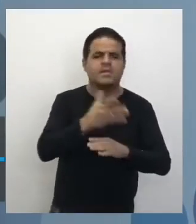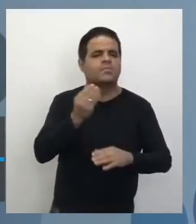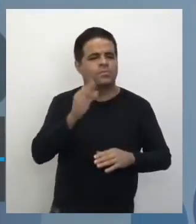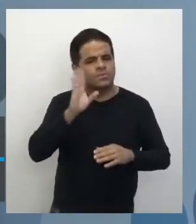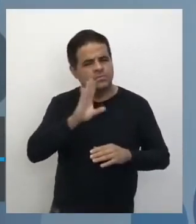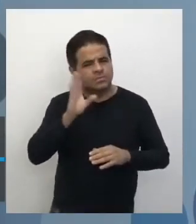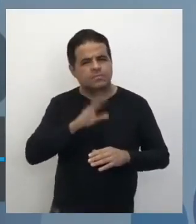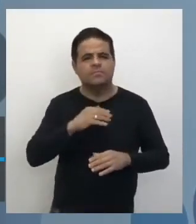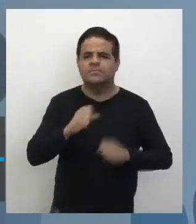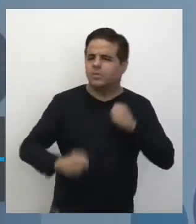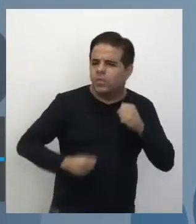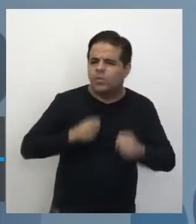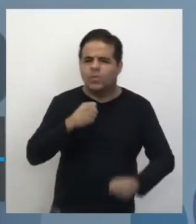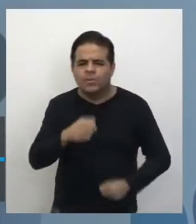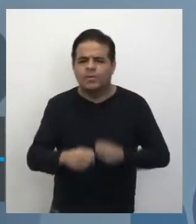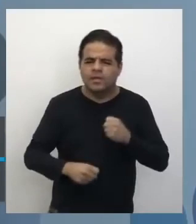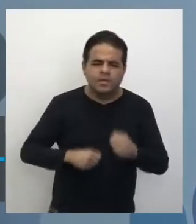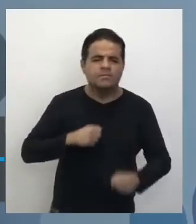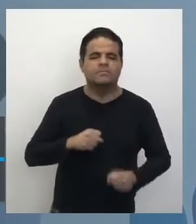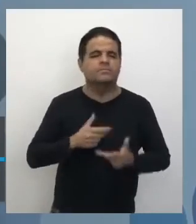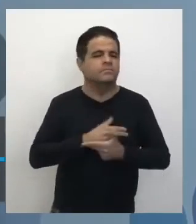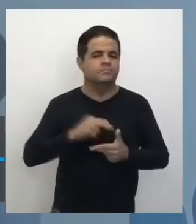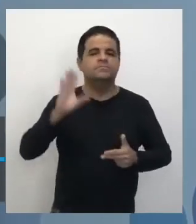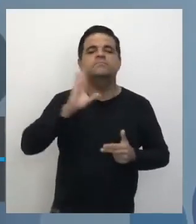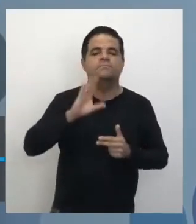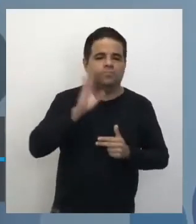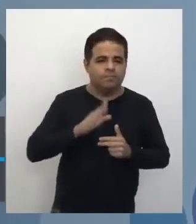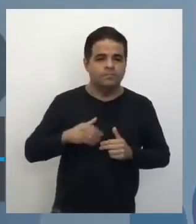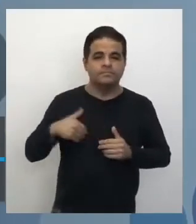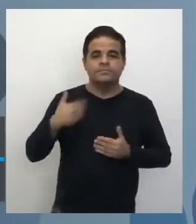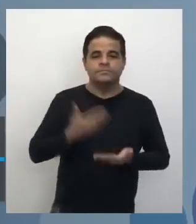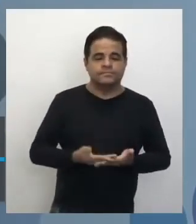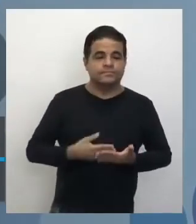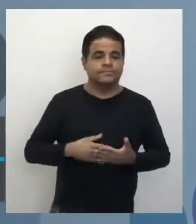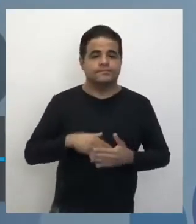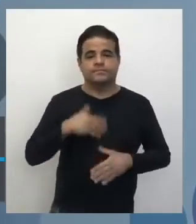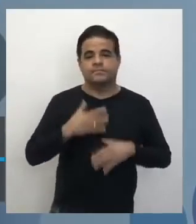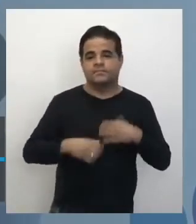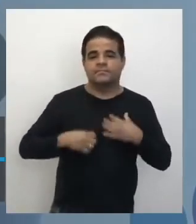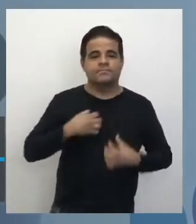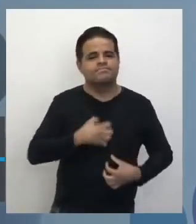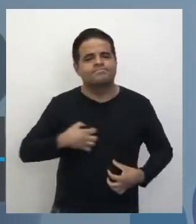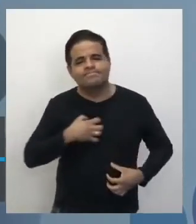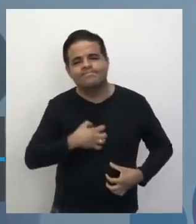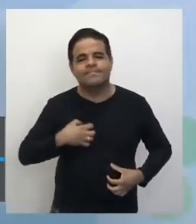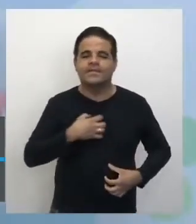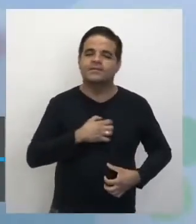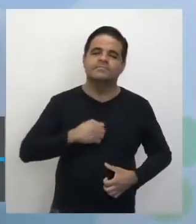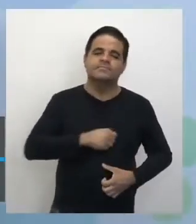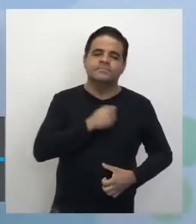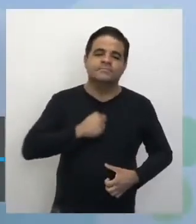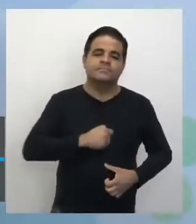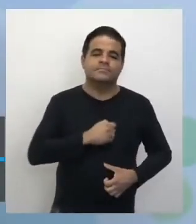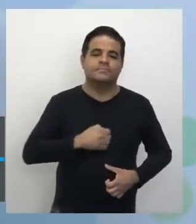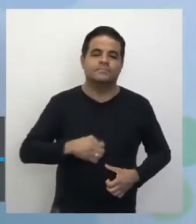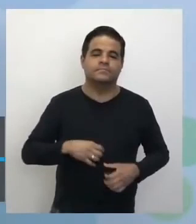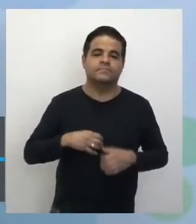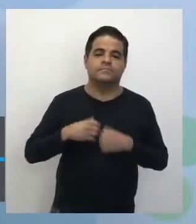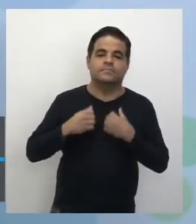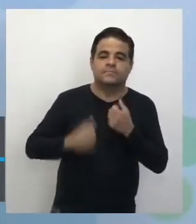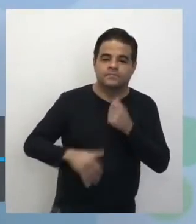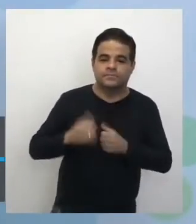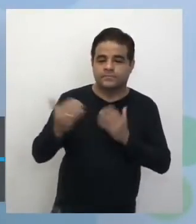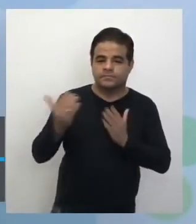bacana, correndo lá. Nossa, é muito bacana mesmo. E olha, tô até marejado, lembrar do meu amigo. Até fazendo